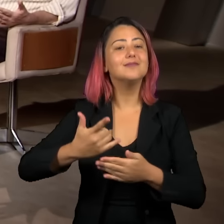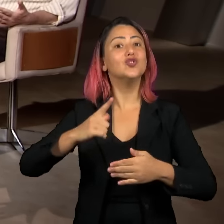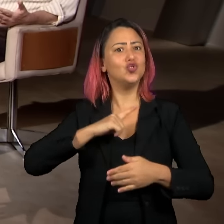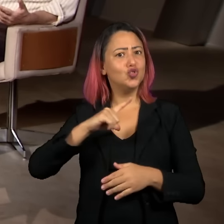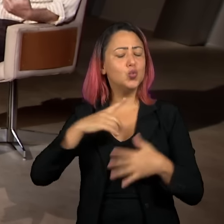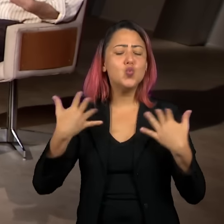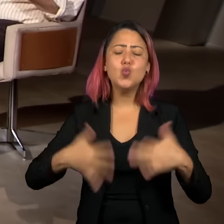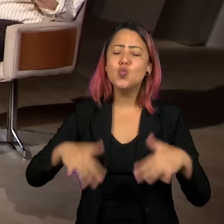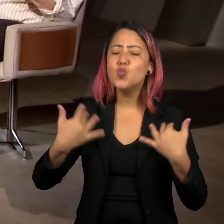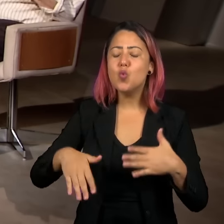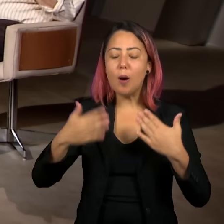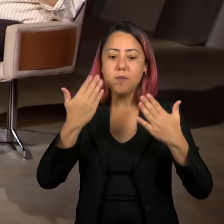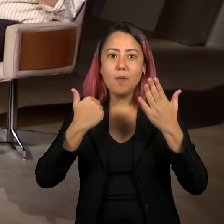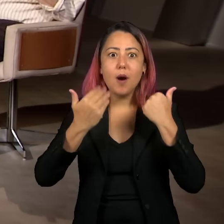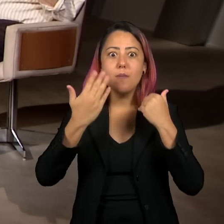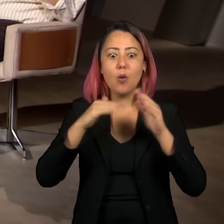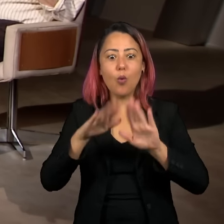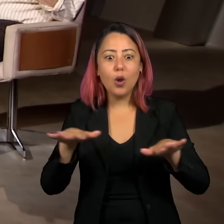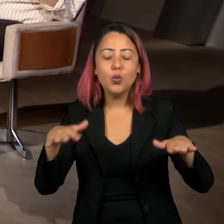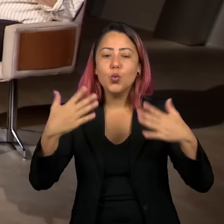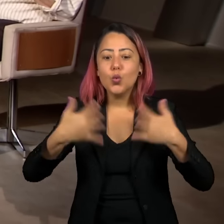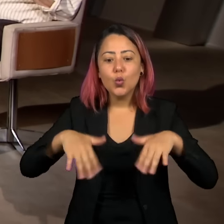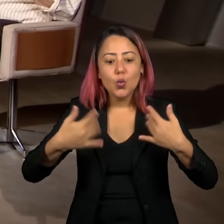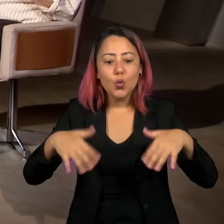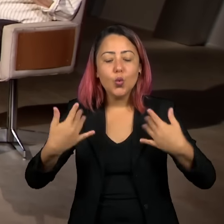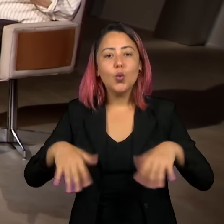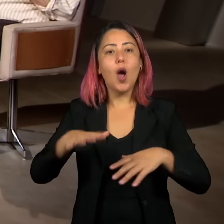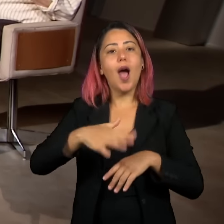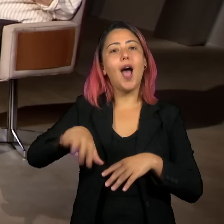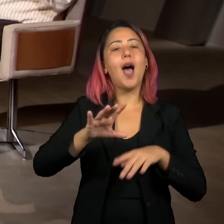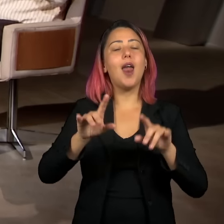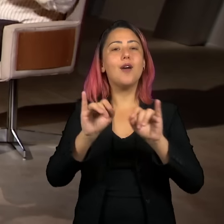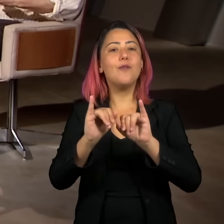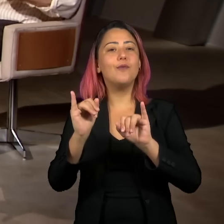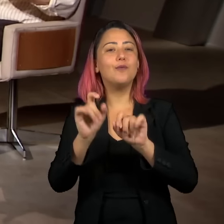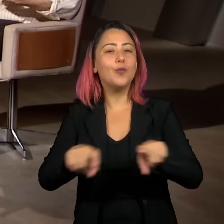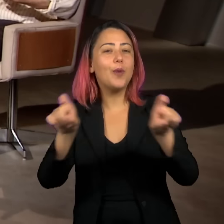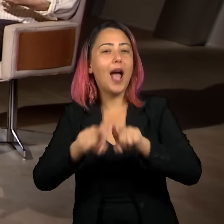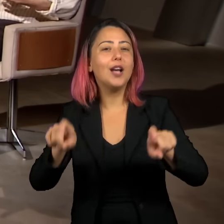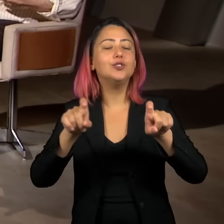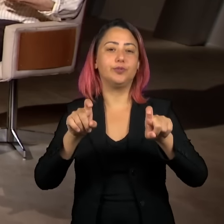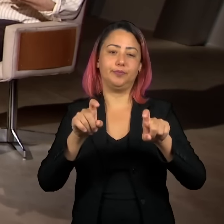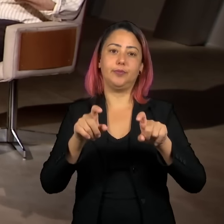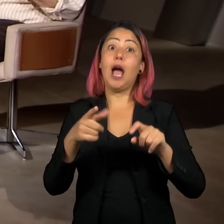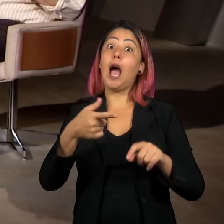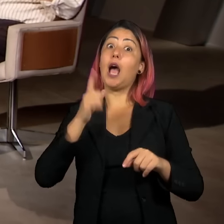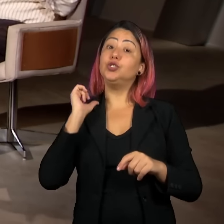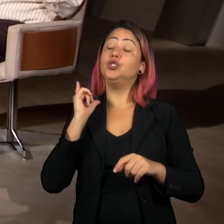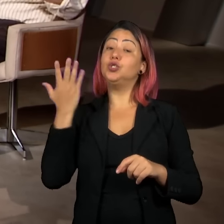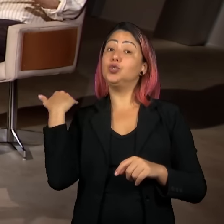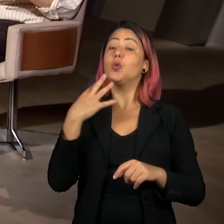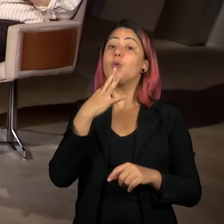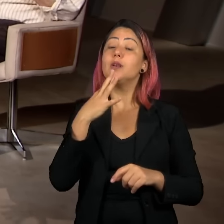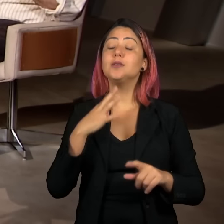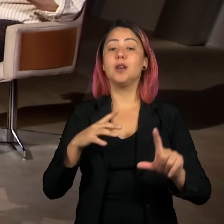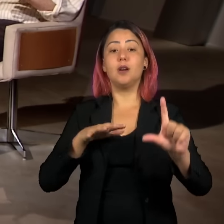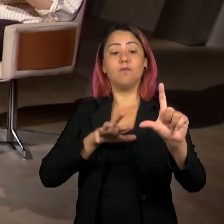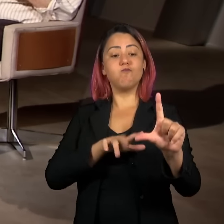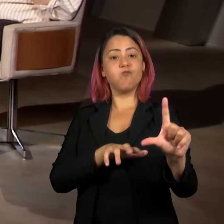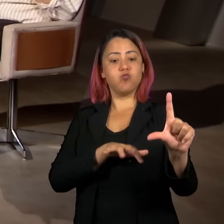aprendizado que nem nós da informática educação conheci porque a gente conhecia o desktop né laptop é outra